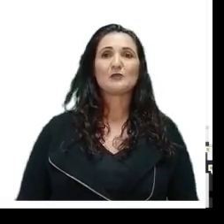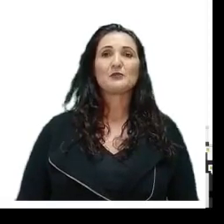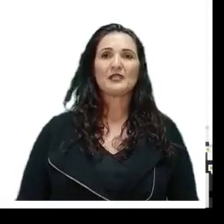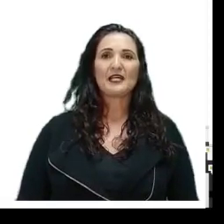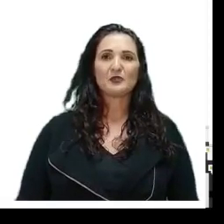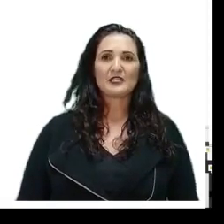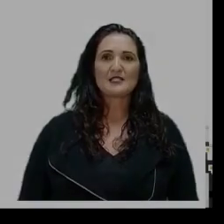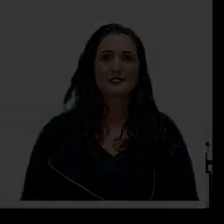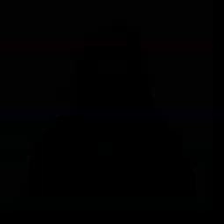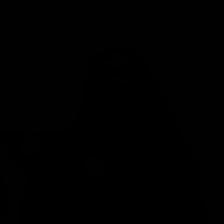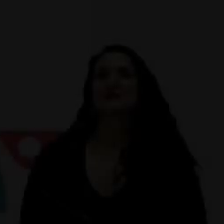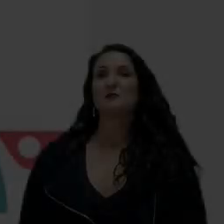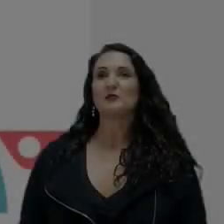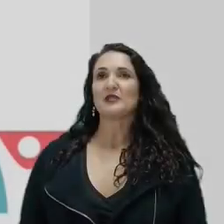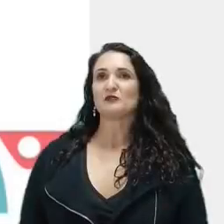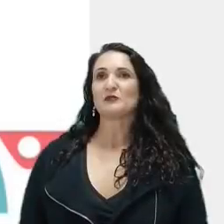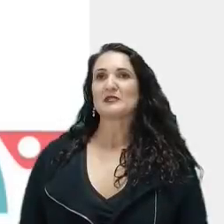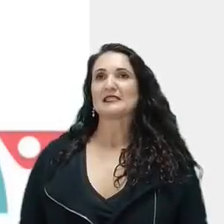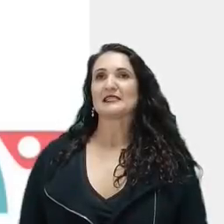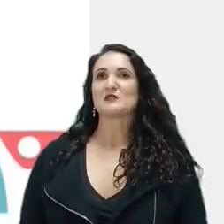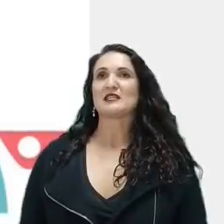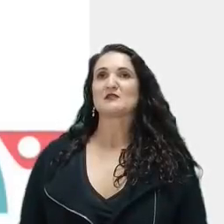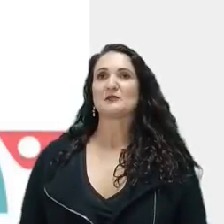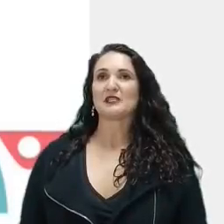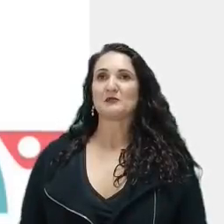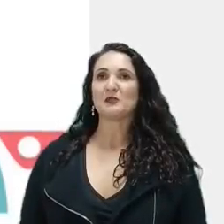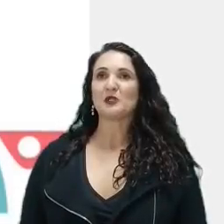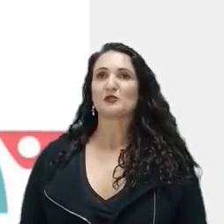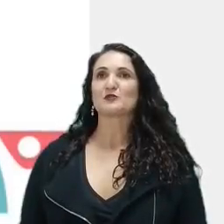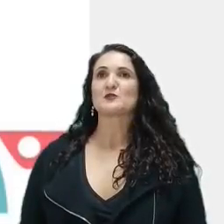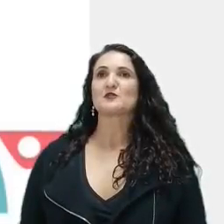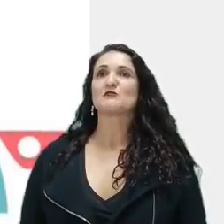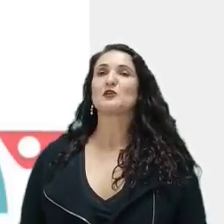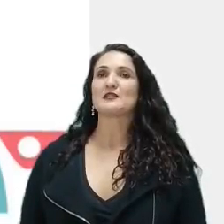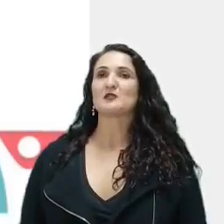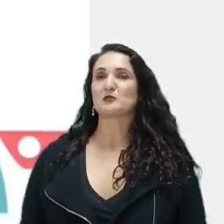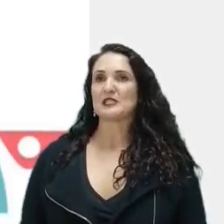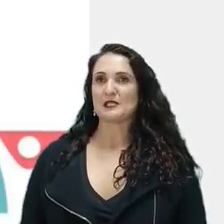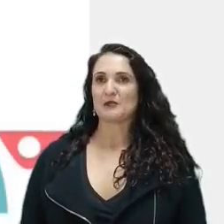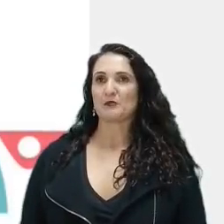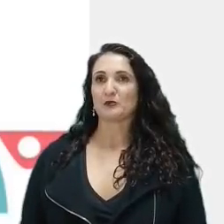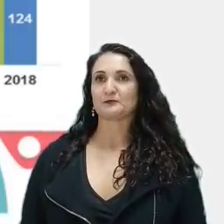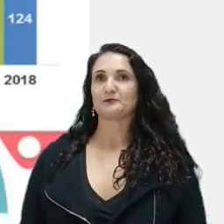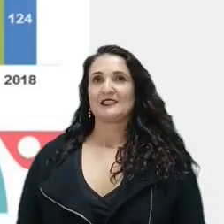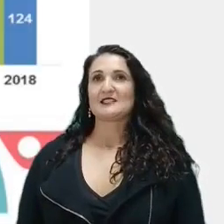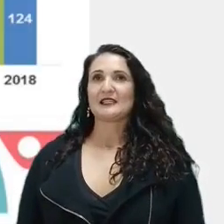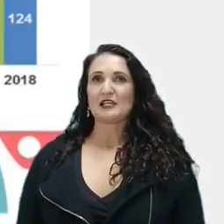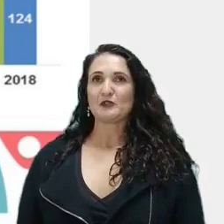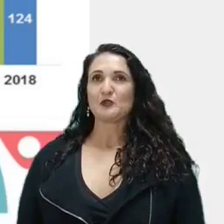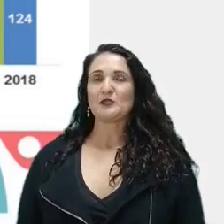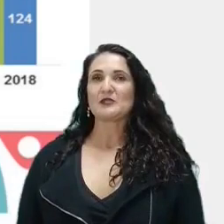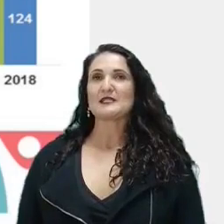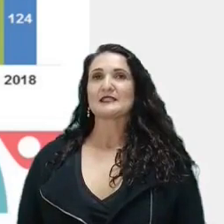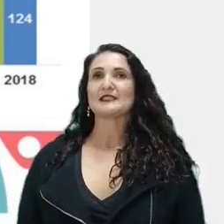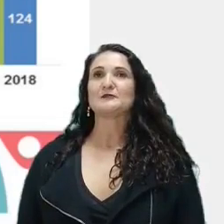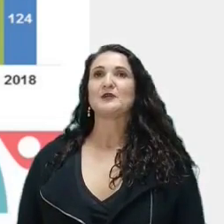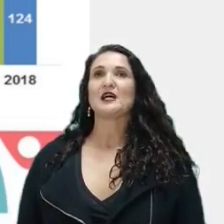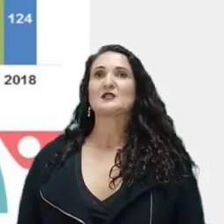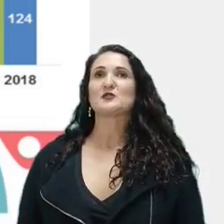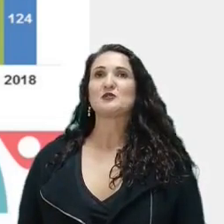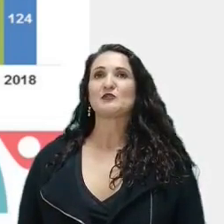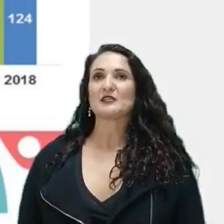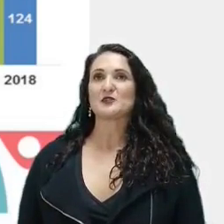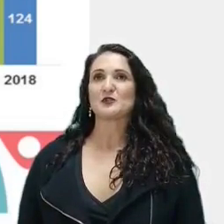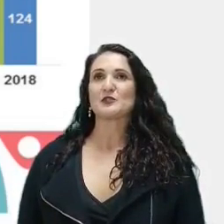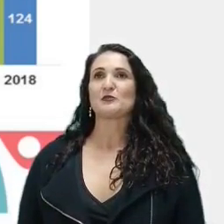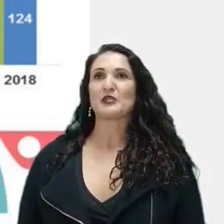no âmbito da educação. Nesse momento, vou apresentar os dados epidemiológicos de violência do município. Esse gráfico representa